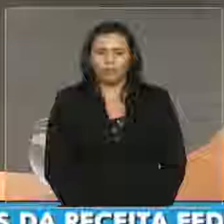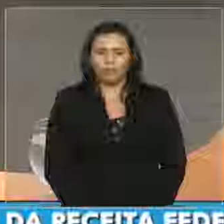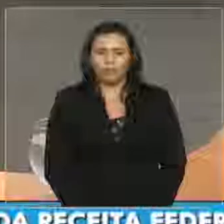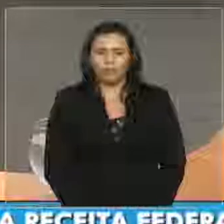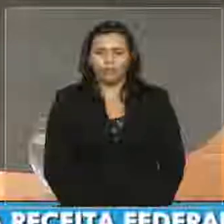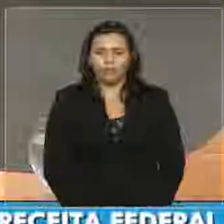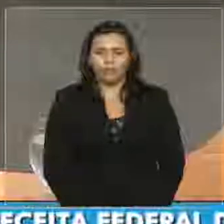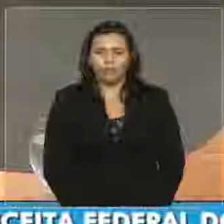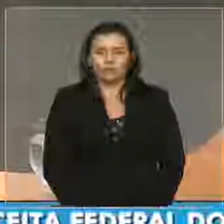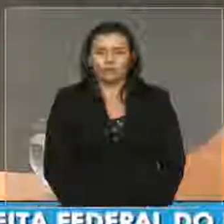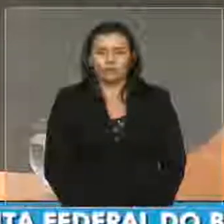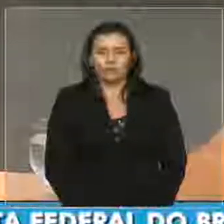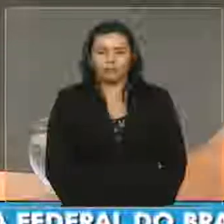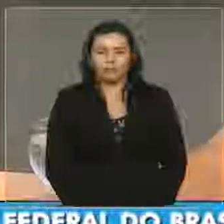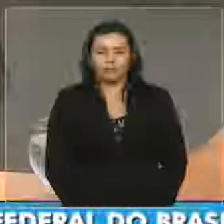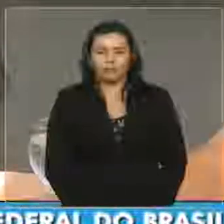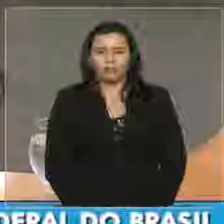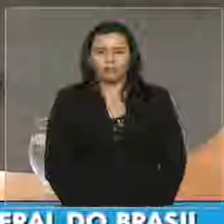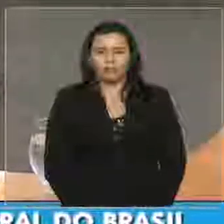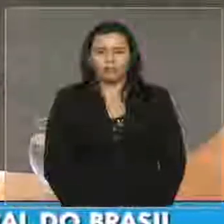Bem.